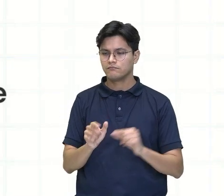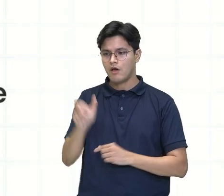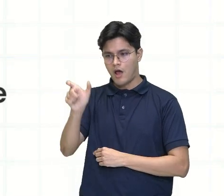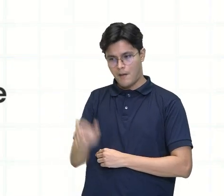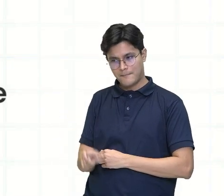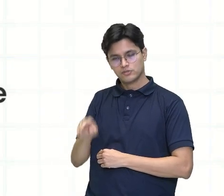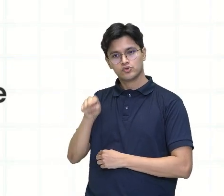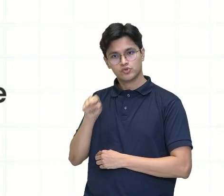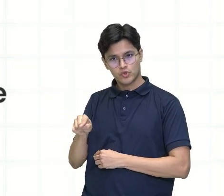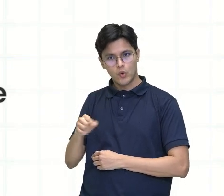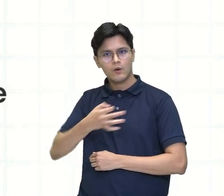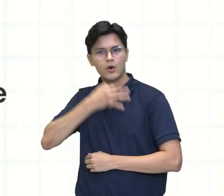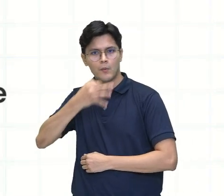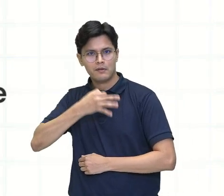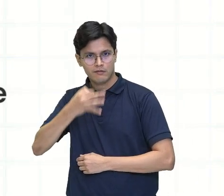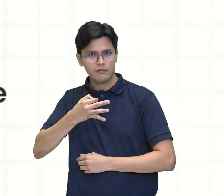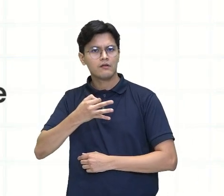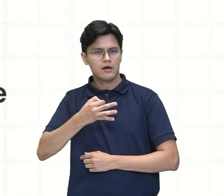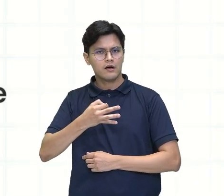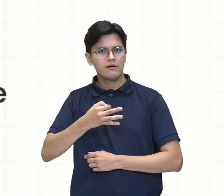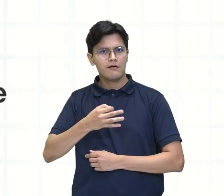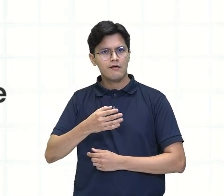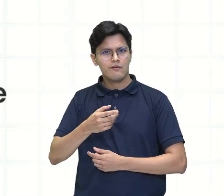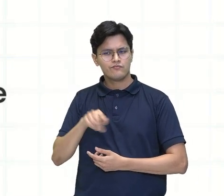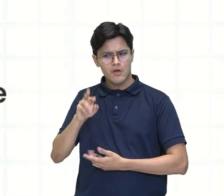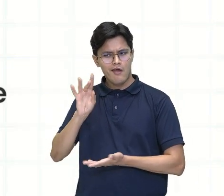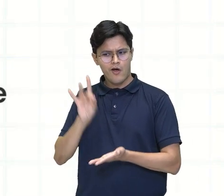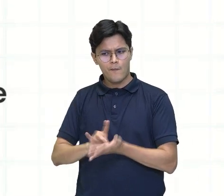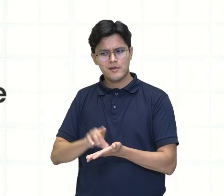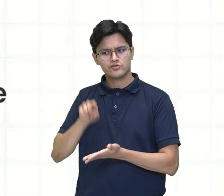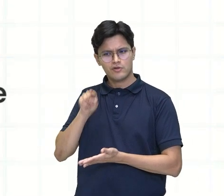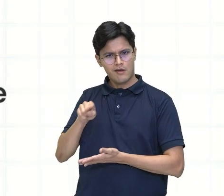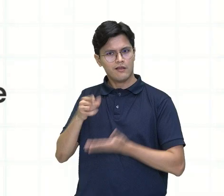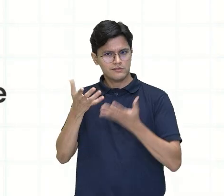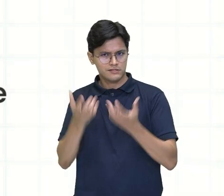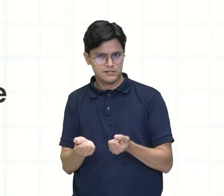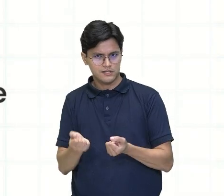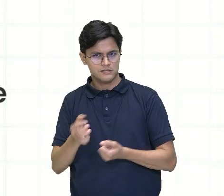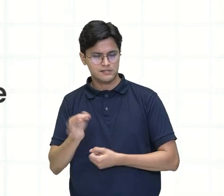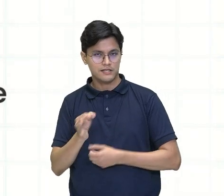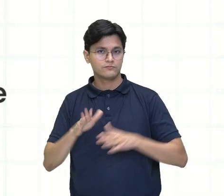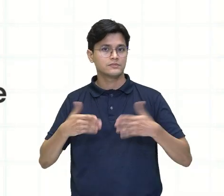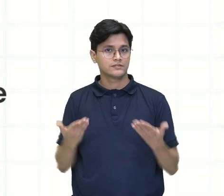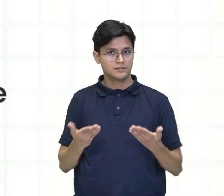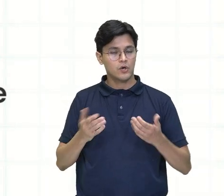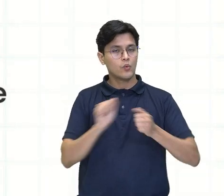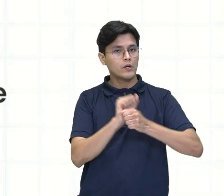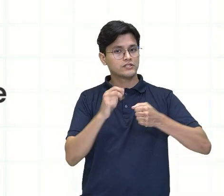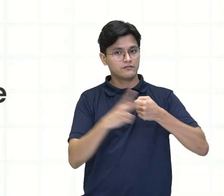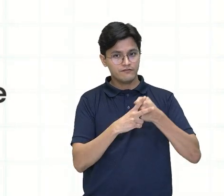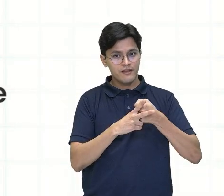pelo locutor, né, dentro desse posicionamento crítico. Então, o advérbio, ele é uma